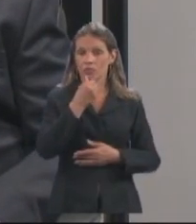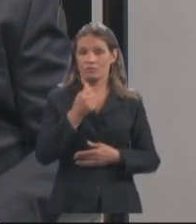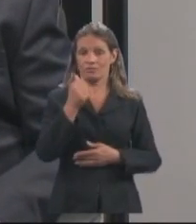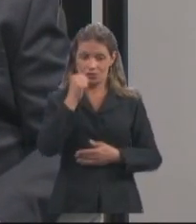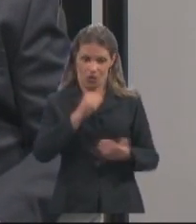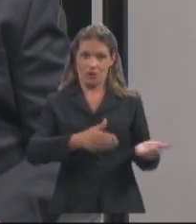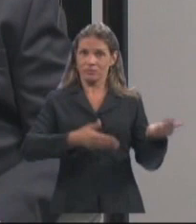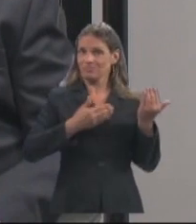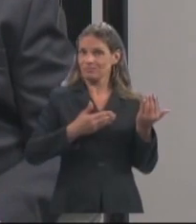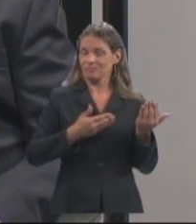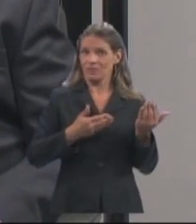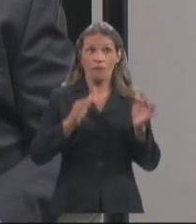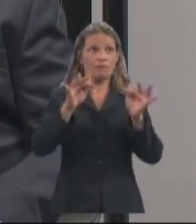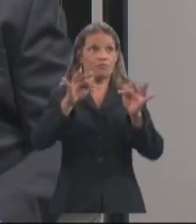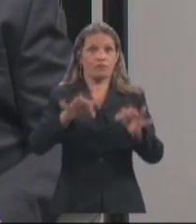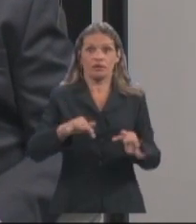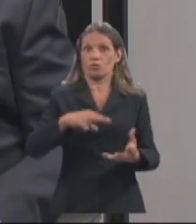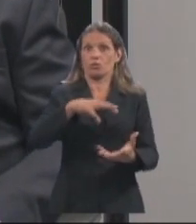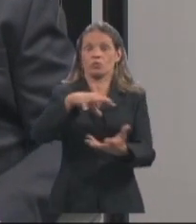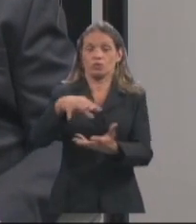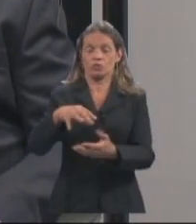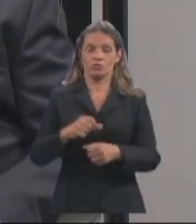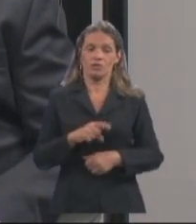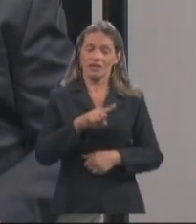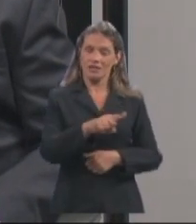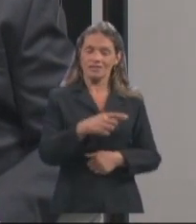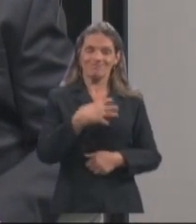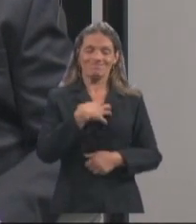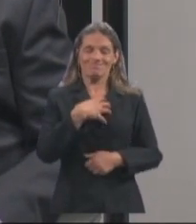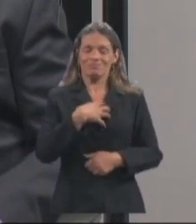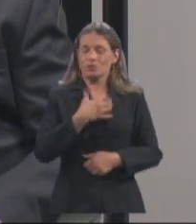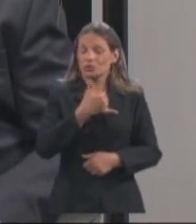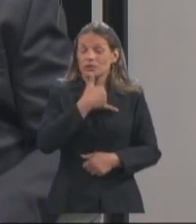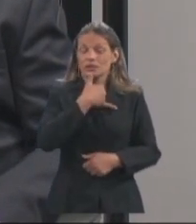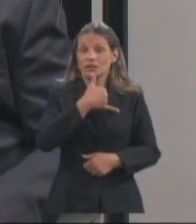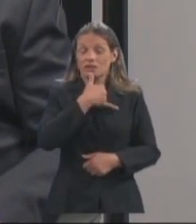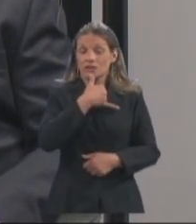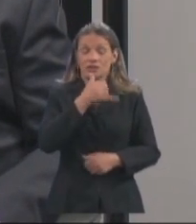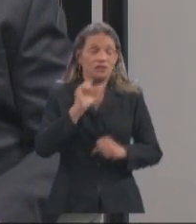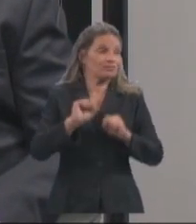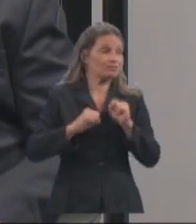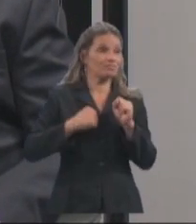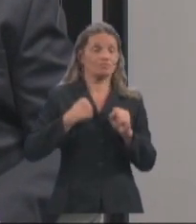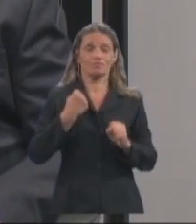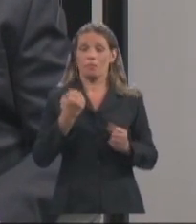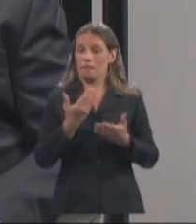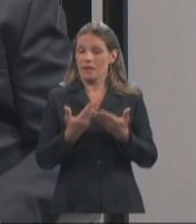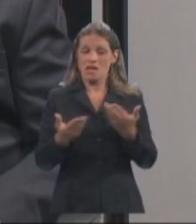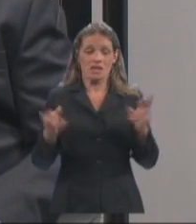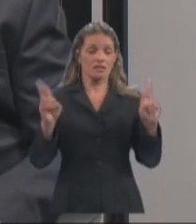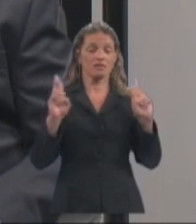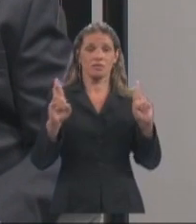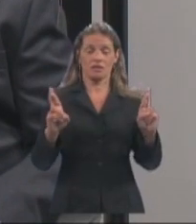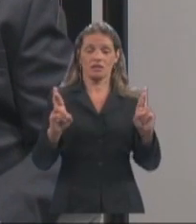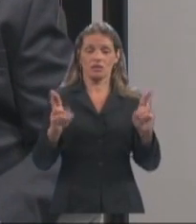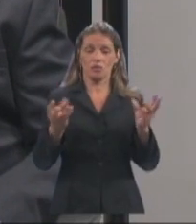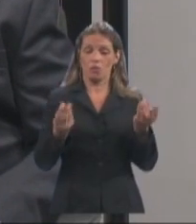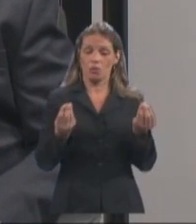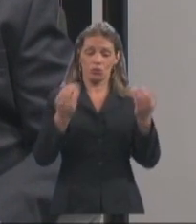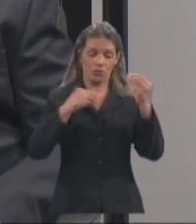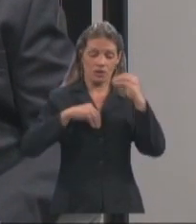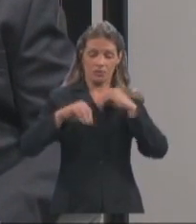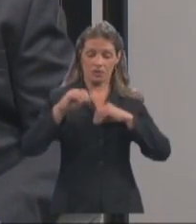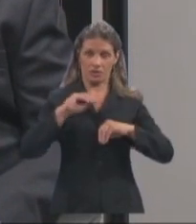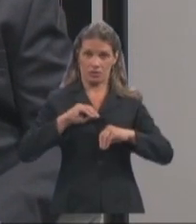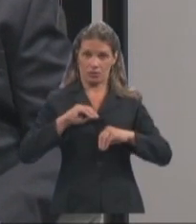uma menina é o fim do mundo Parece que o mundo vai acabar né porque eles ficam muito tristes muito desesperançosos